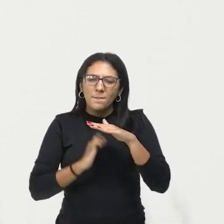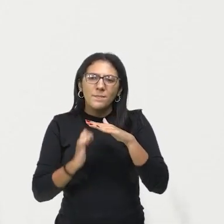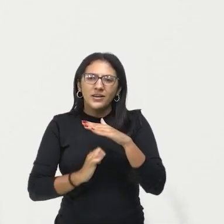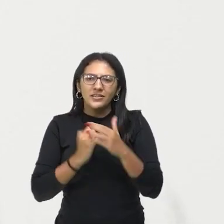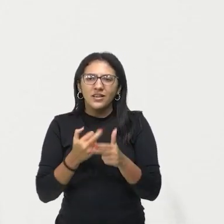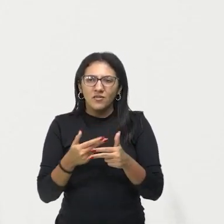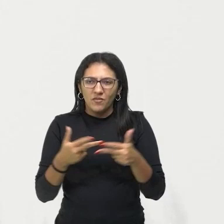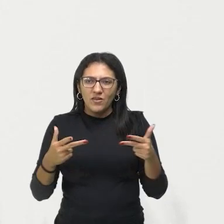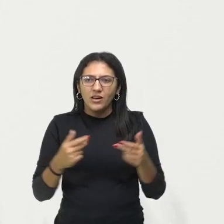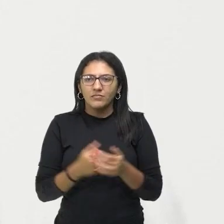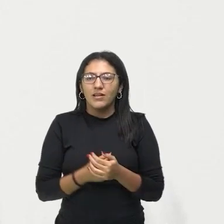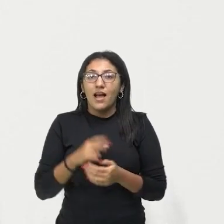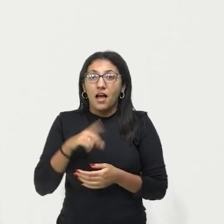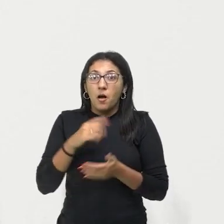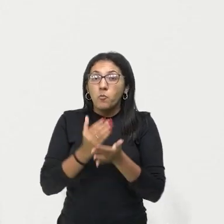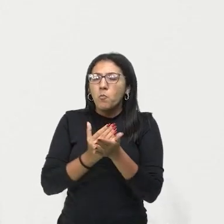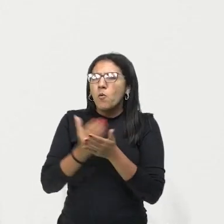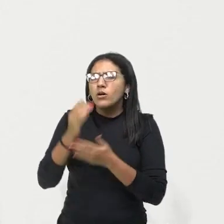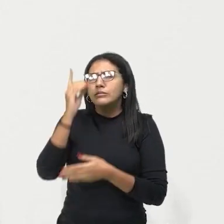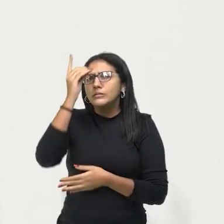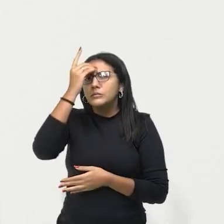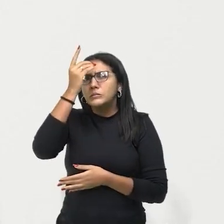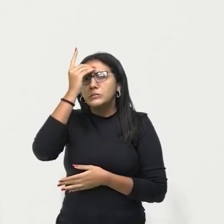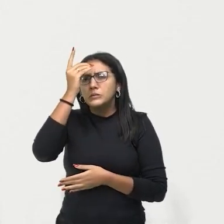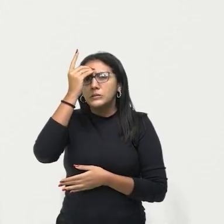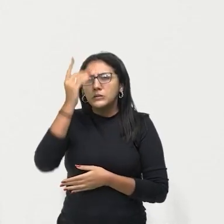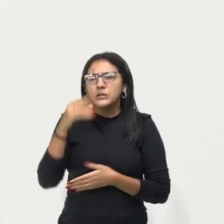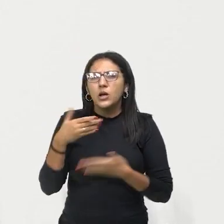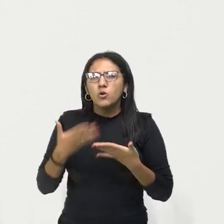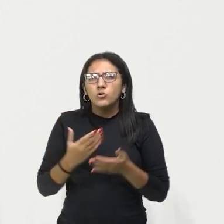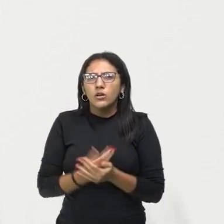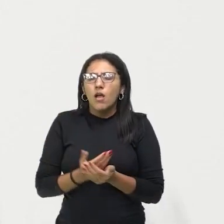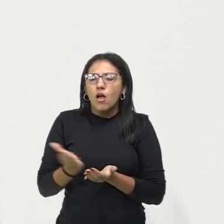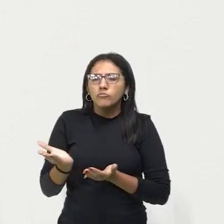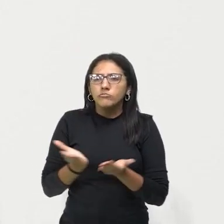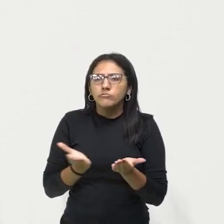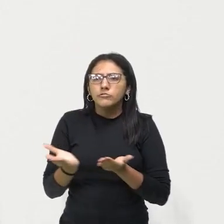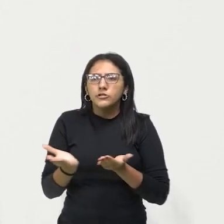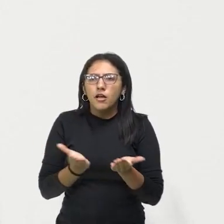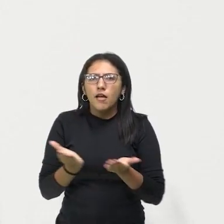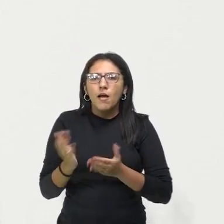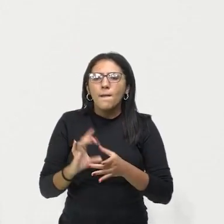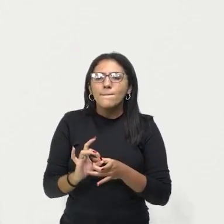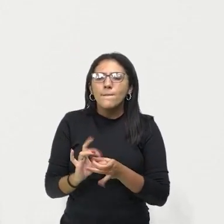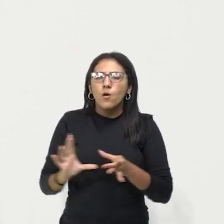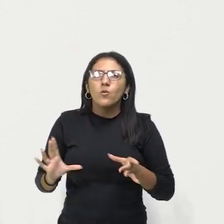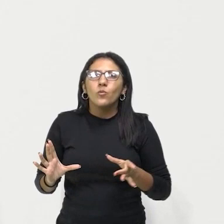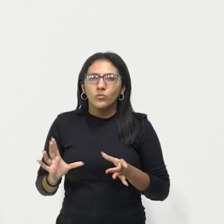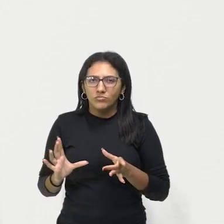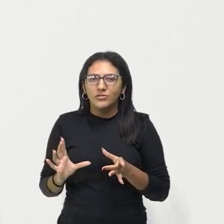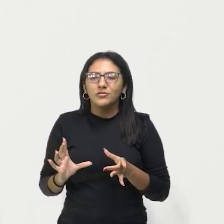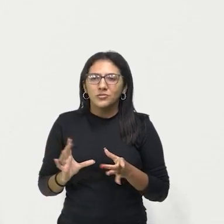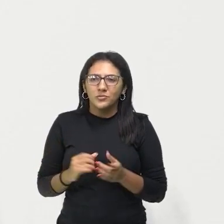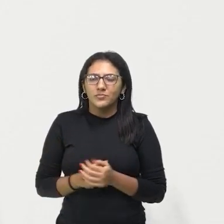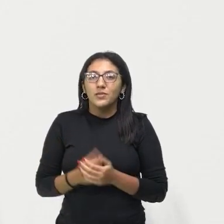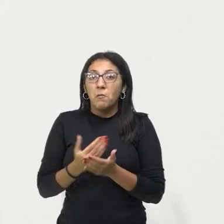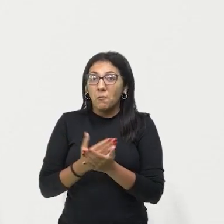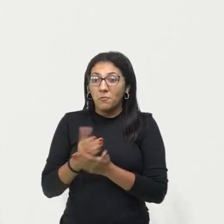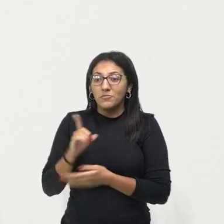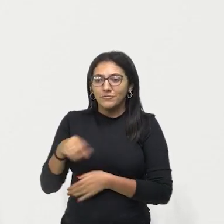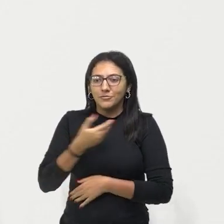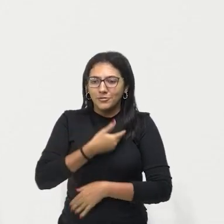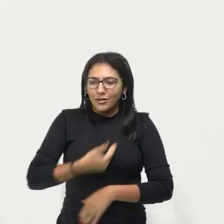do serviço, tá? Do serviço público, tá? A partir do governo